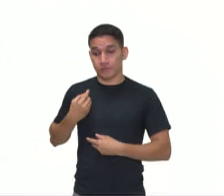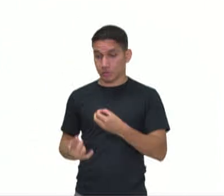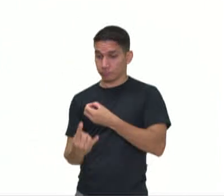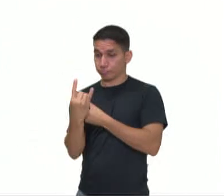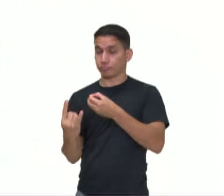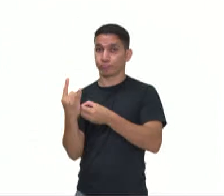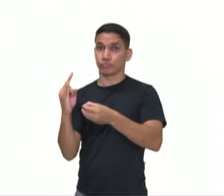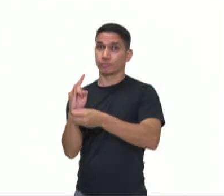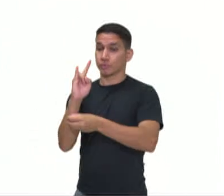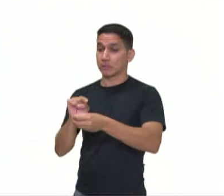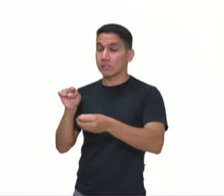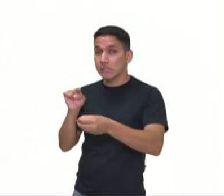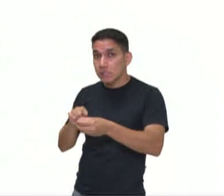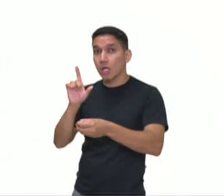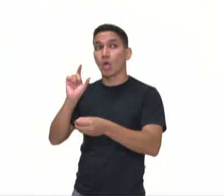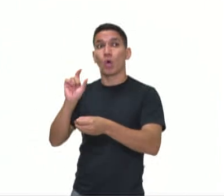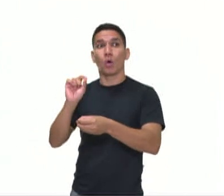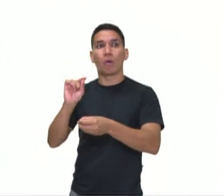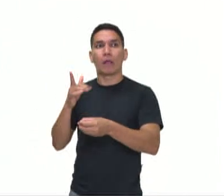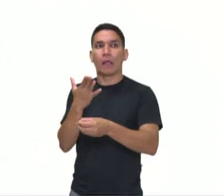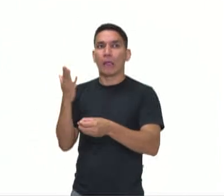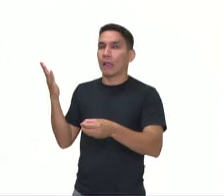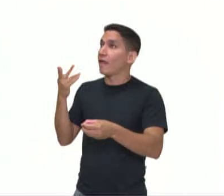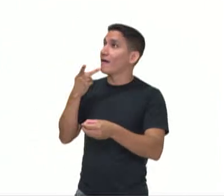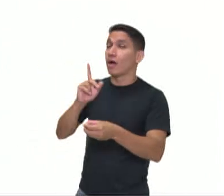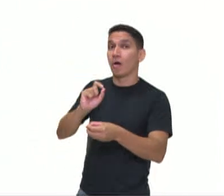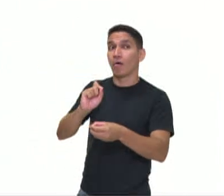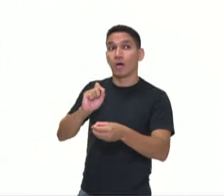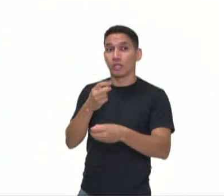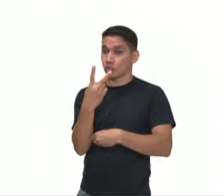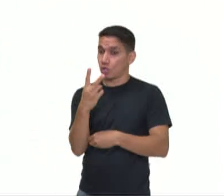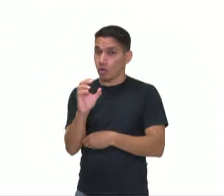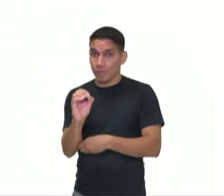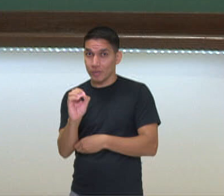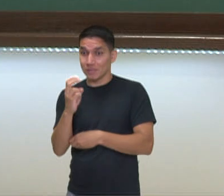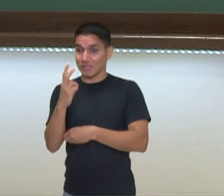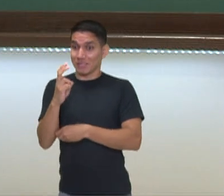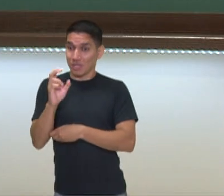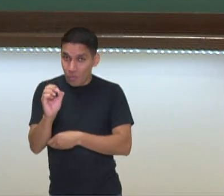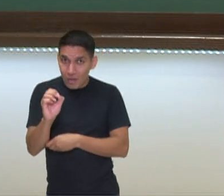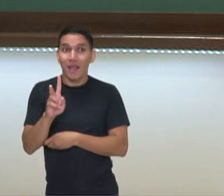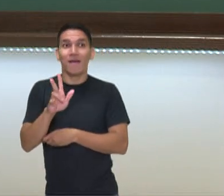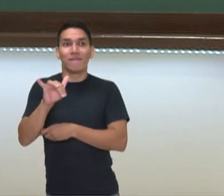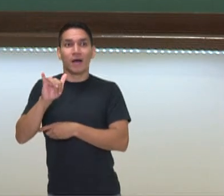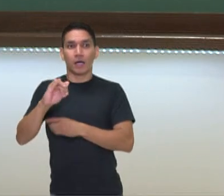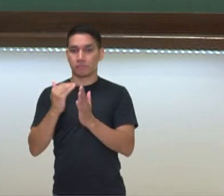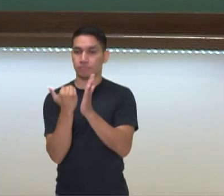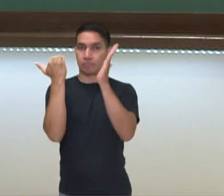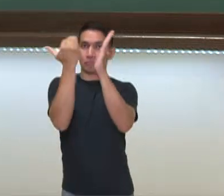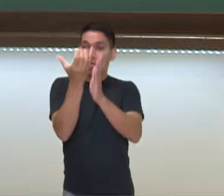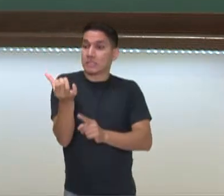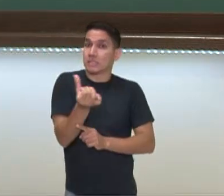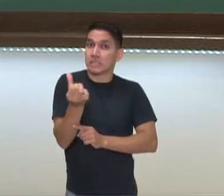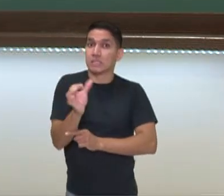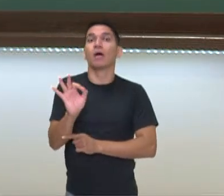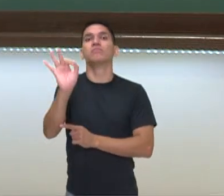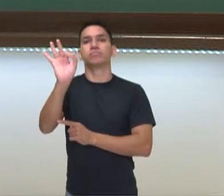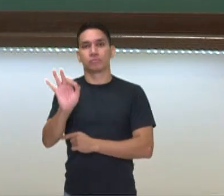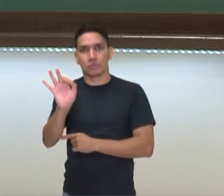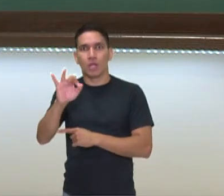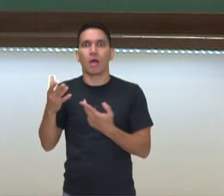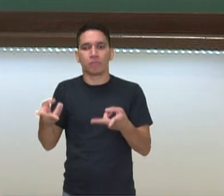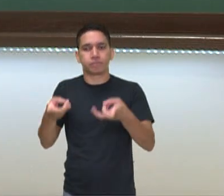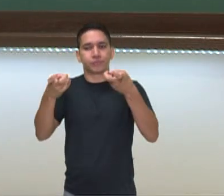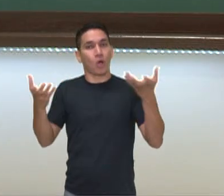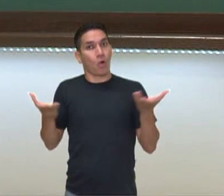esta porcentagem em 2050 vá para 66%. Então percebe-se que hoje existe uma parcela muito grande